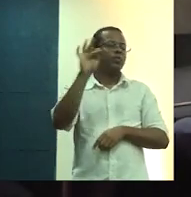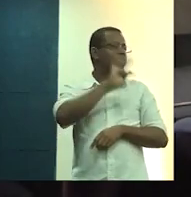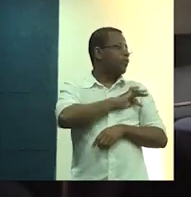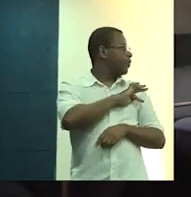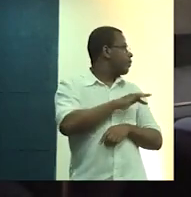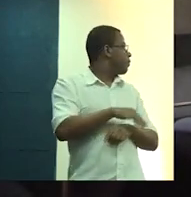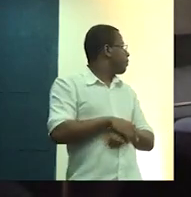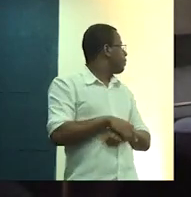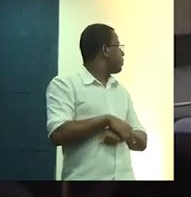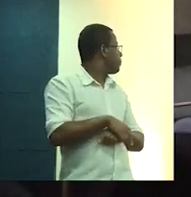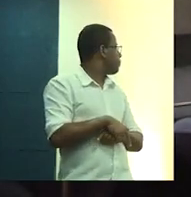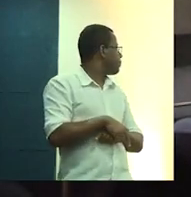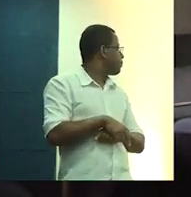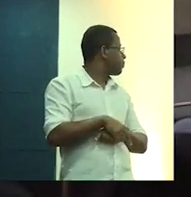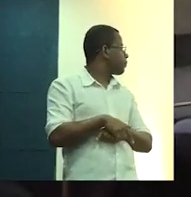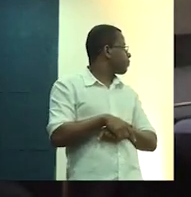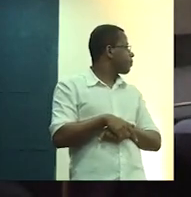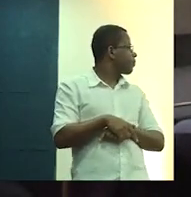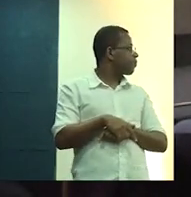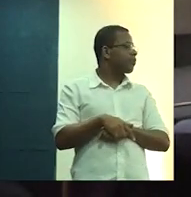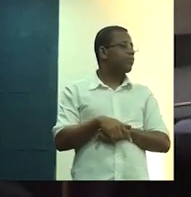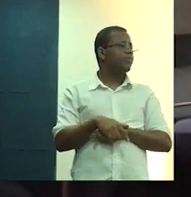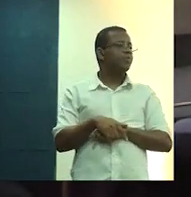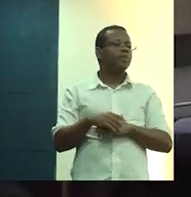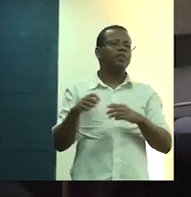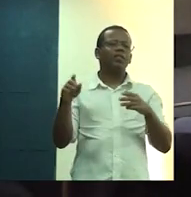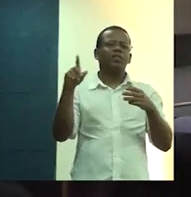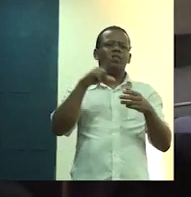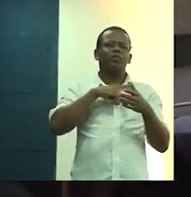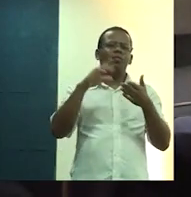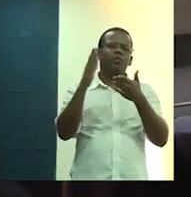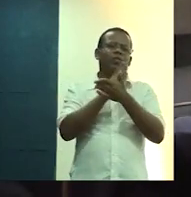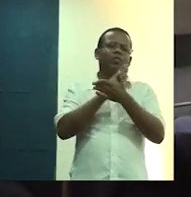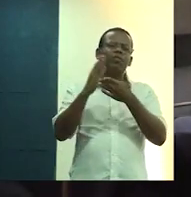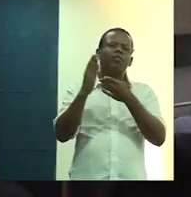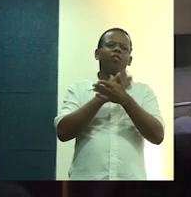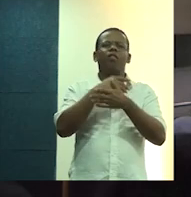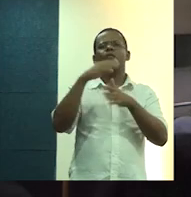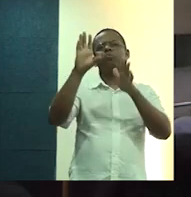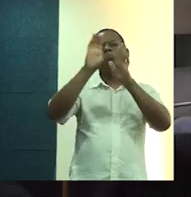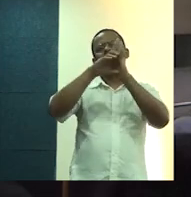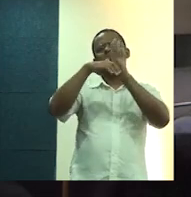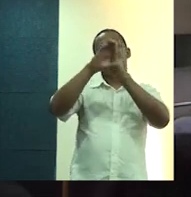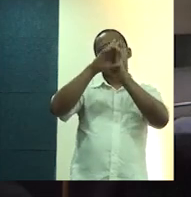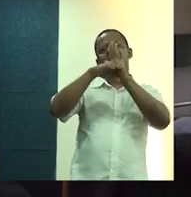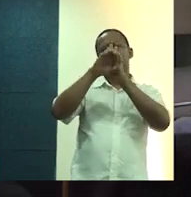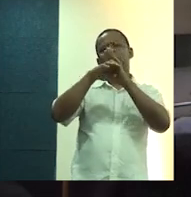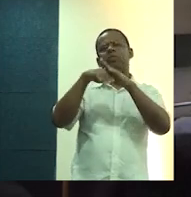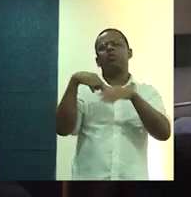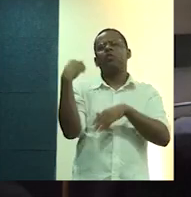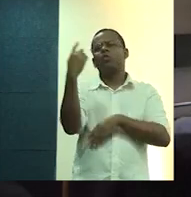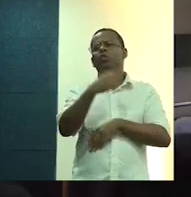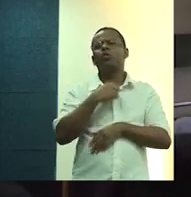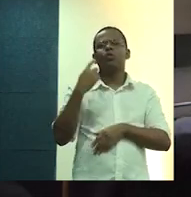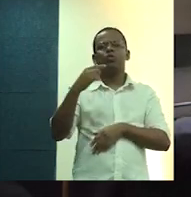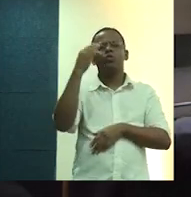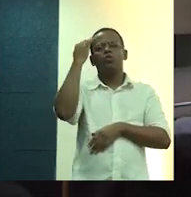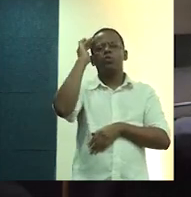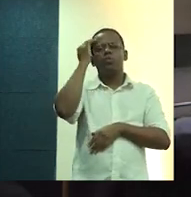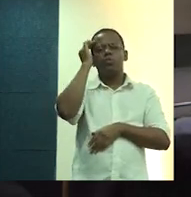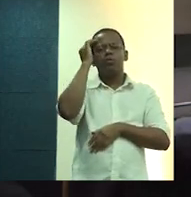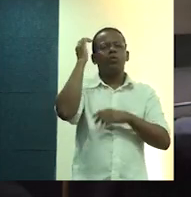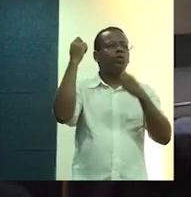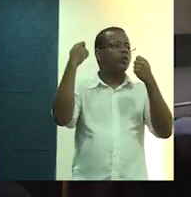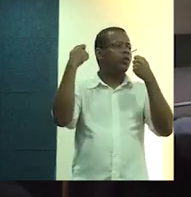programa bom aqui a gente tem alguns só a conceituação do que do que a gente tá entendendo